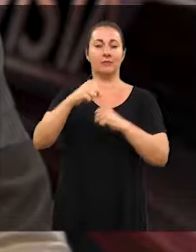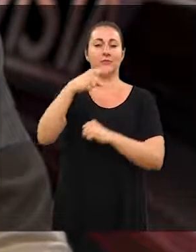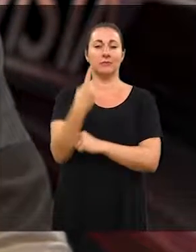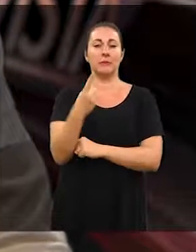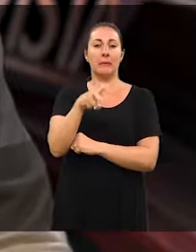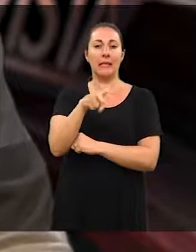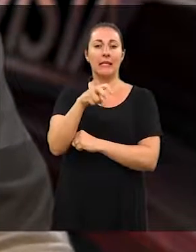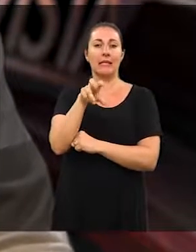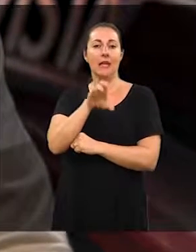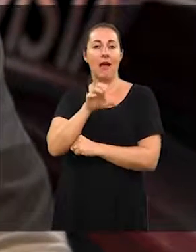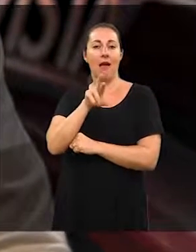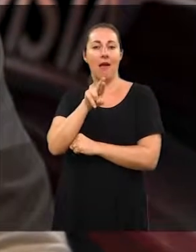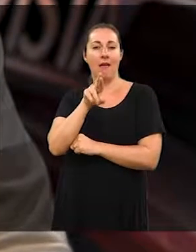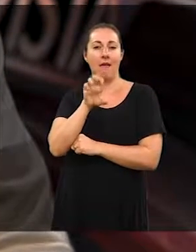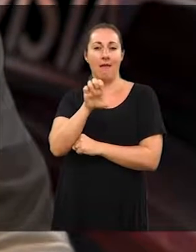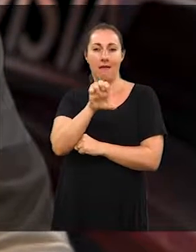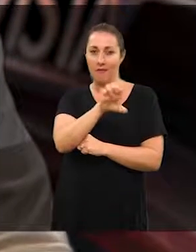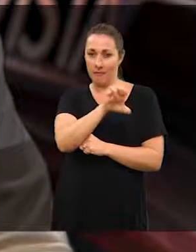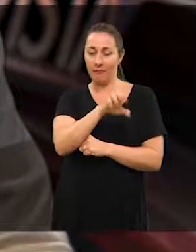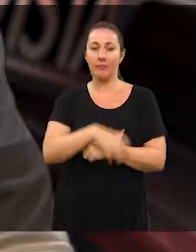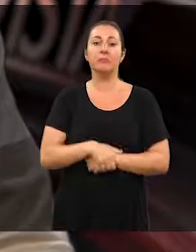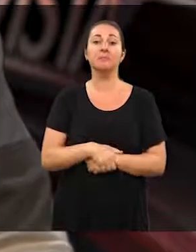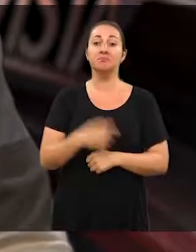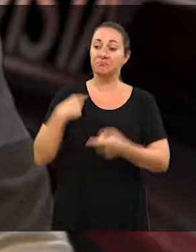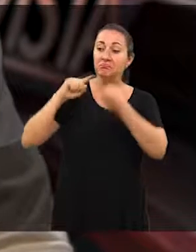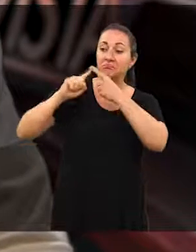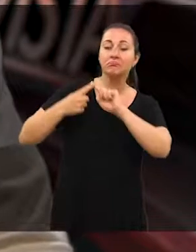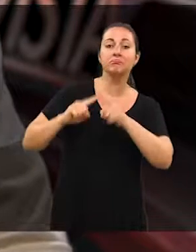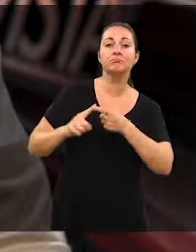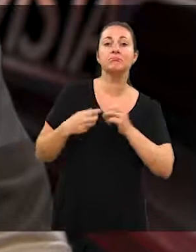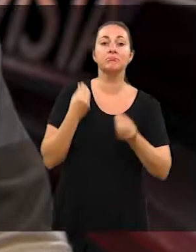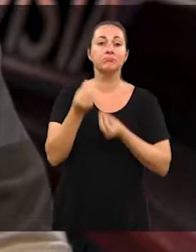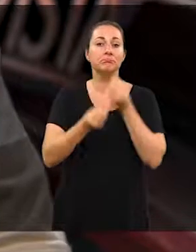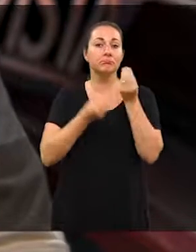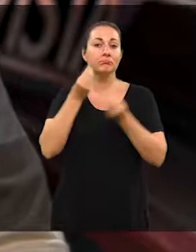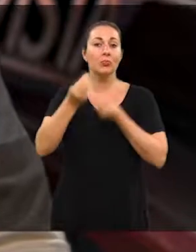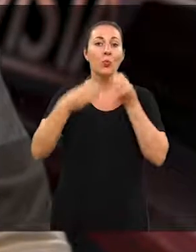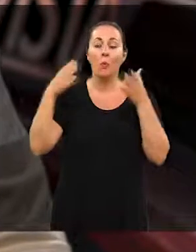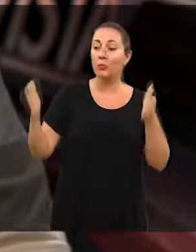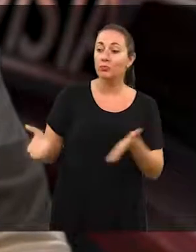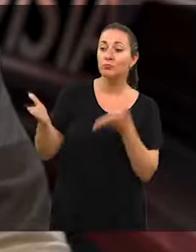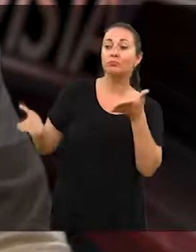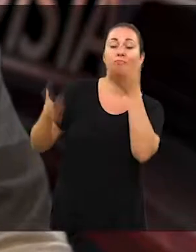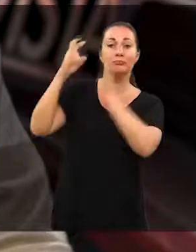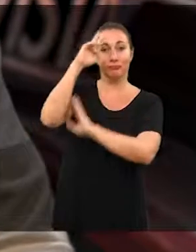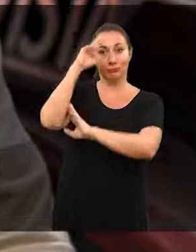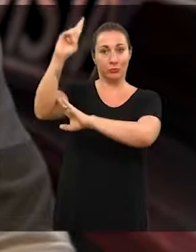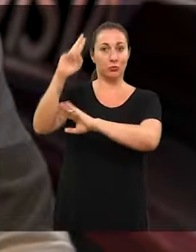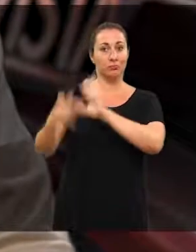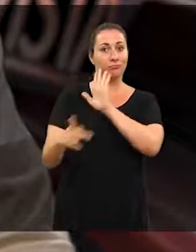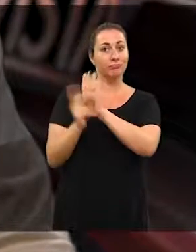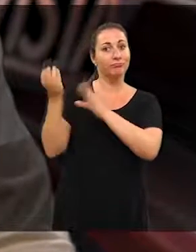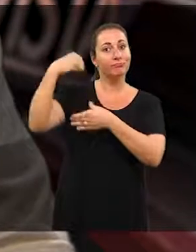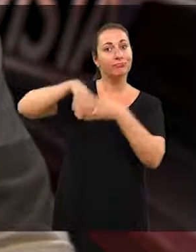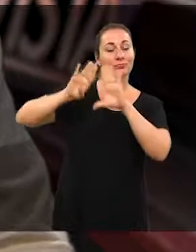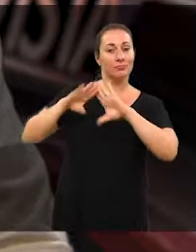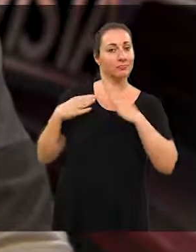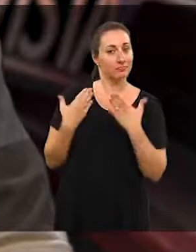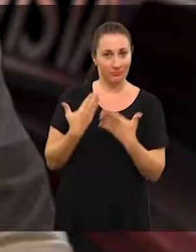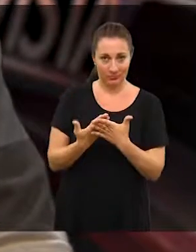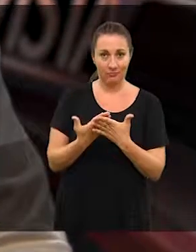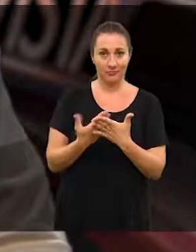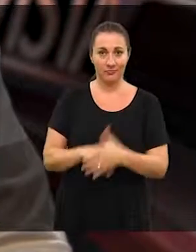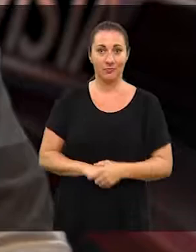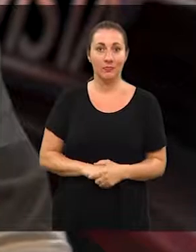com a Clarice, trocando ideias sobre o que nós podíamos fazer, sobre uma forma de reconhecimento dos gestores escolares, que a